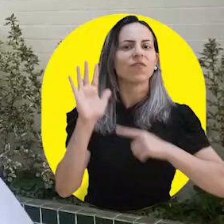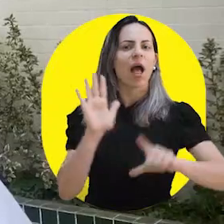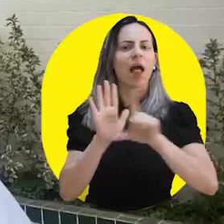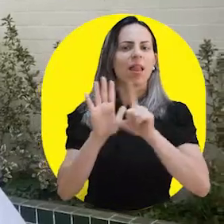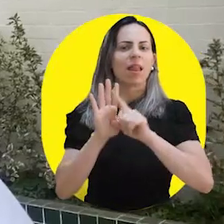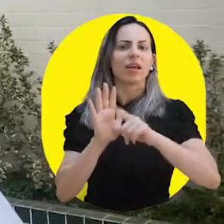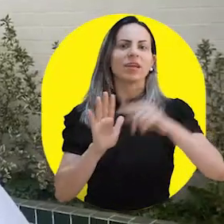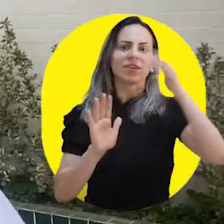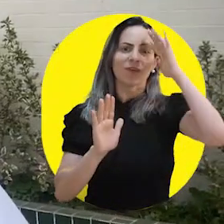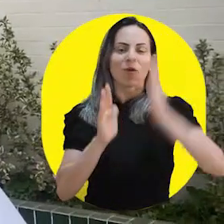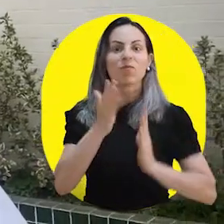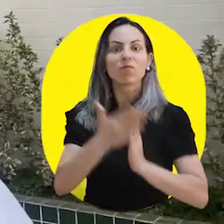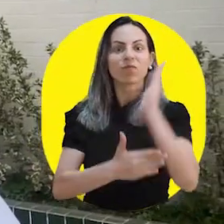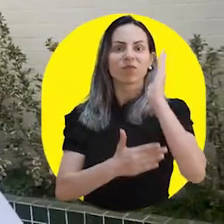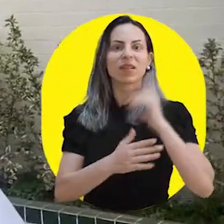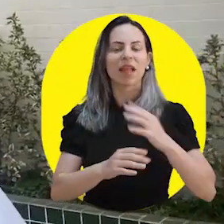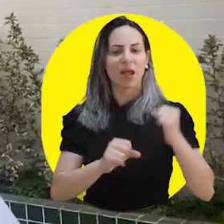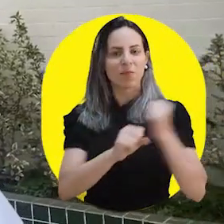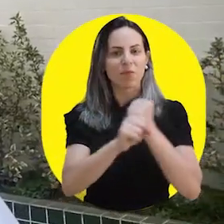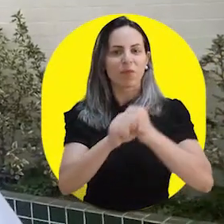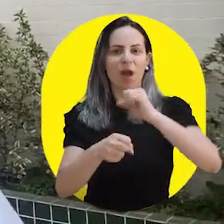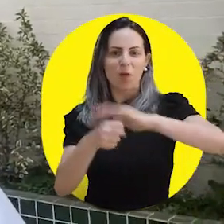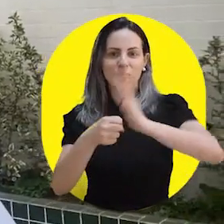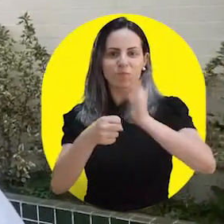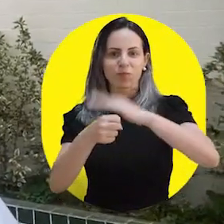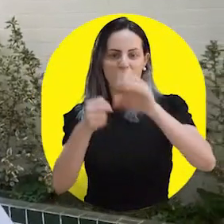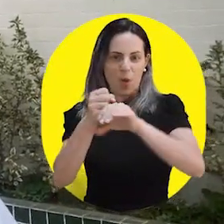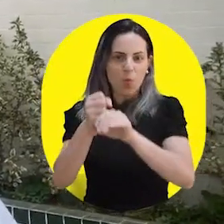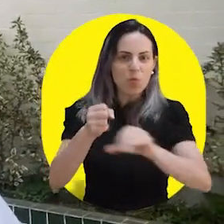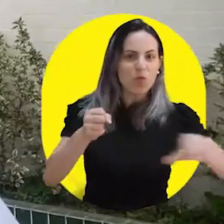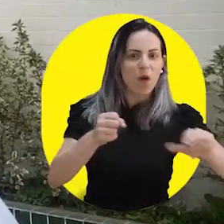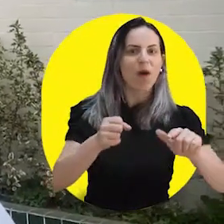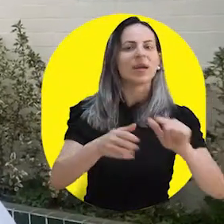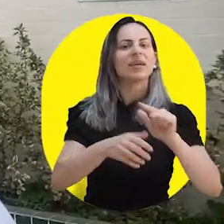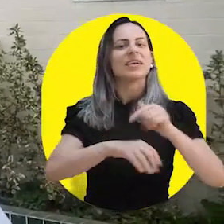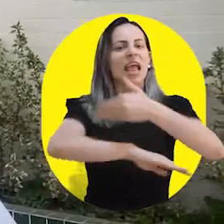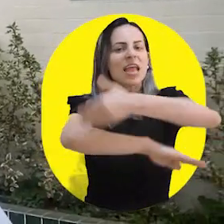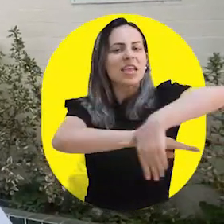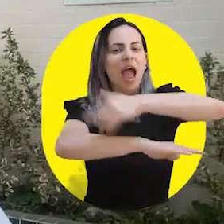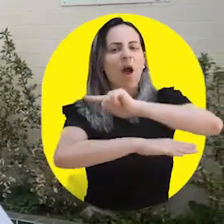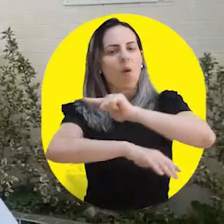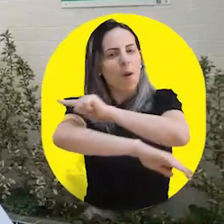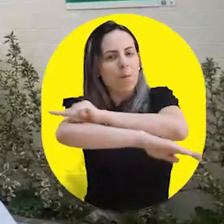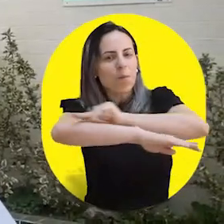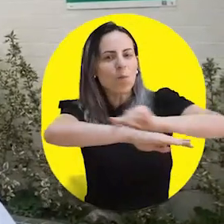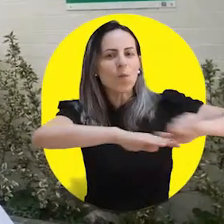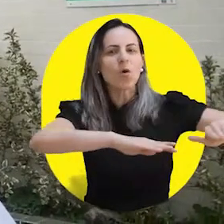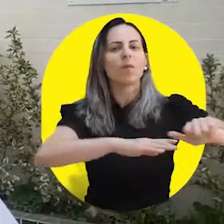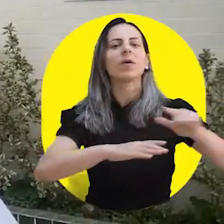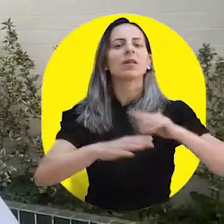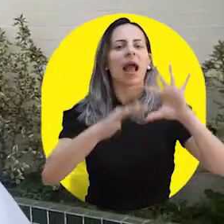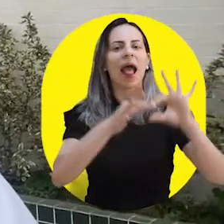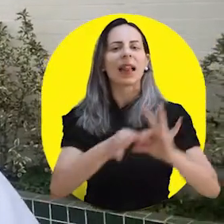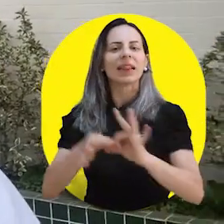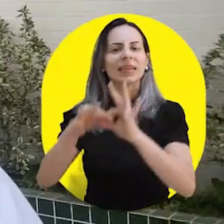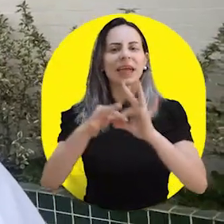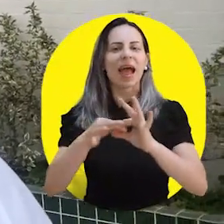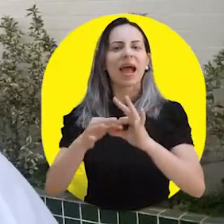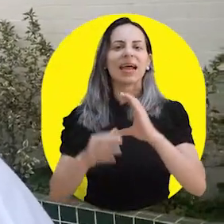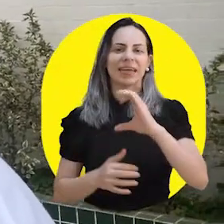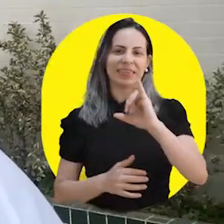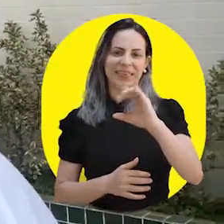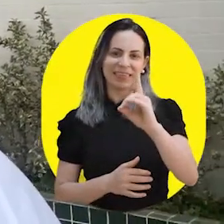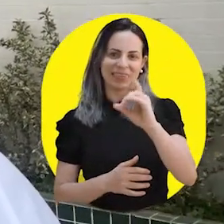para abertura de canais e também realizar obras de microdrenagem e pavimentação. Faremos a ligação da Via do